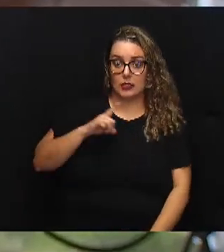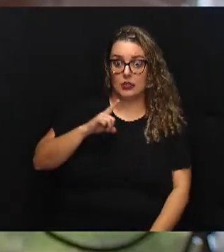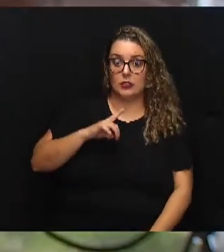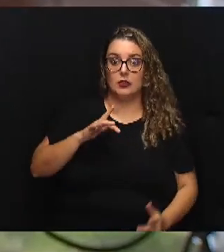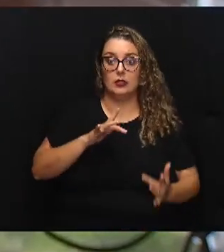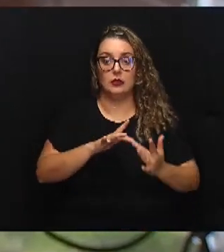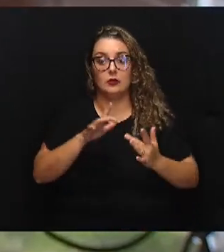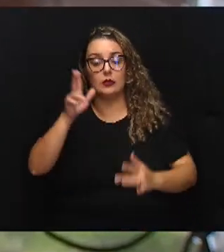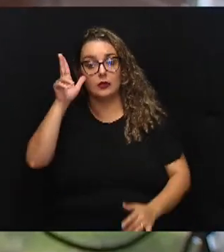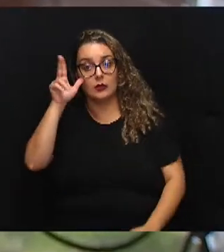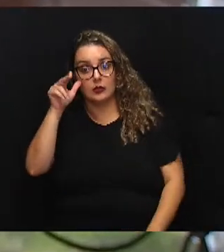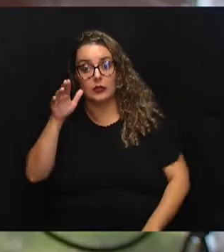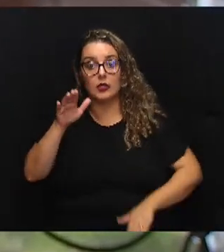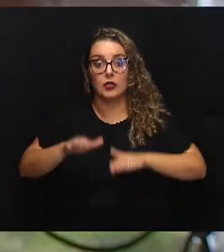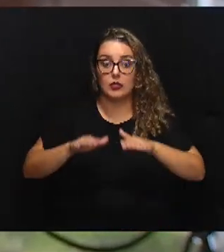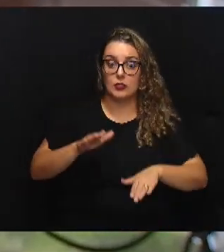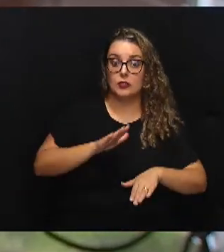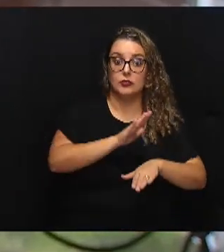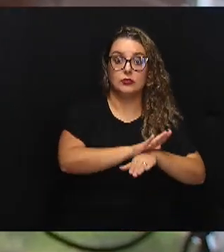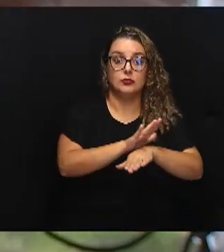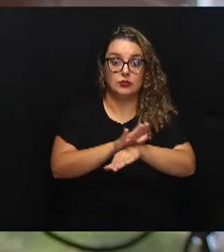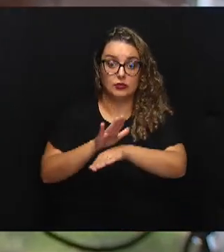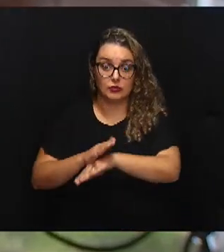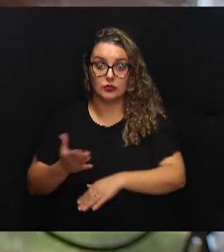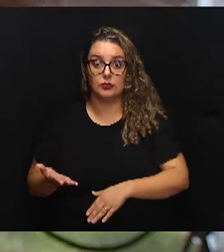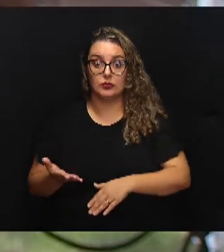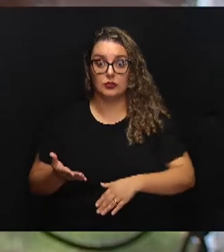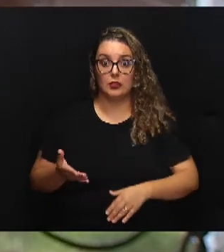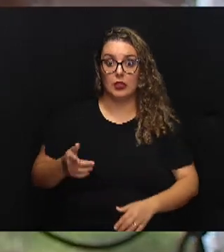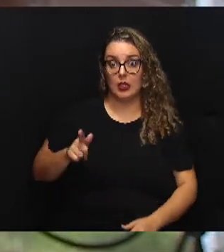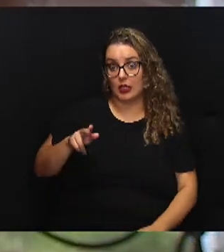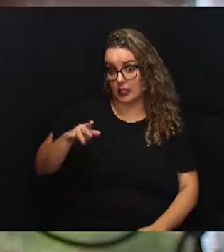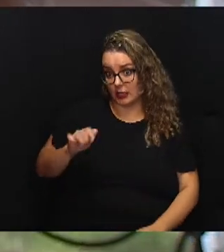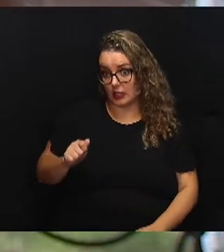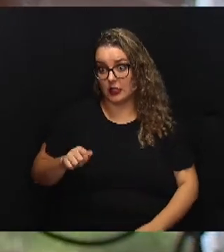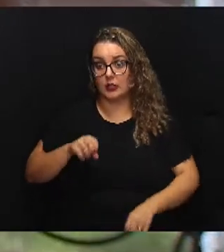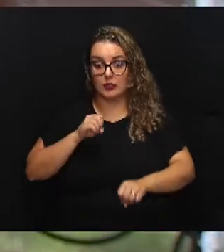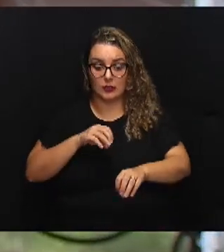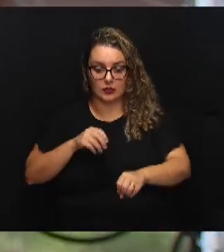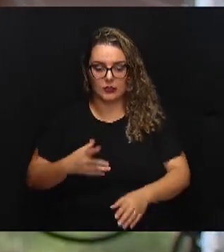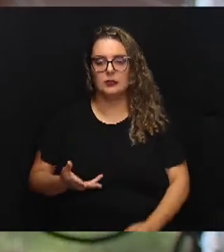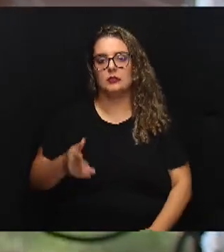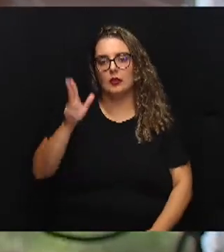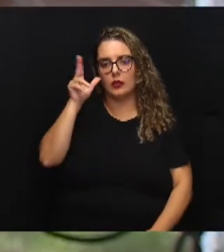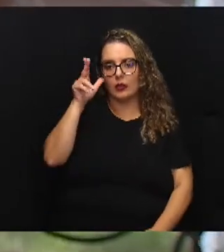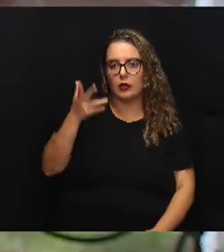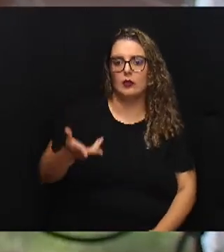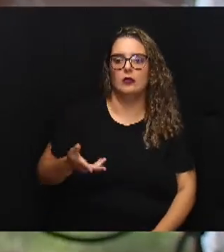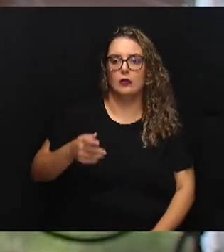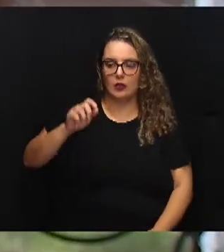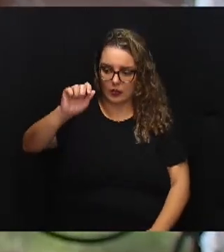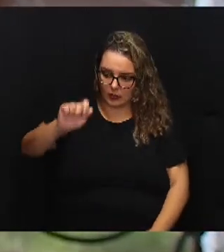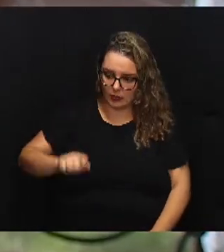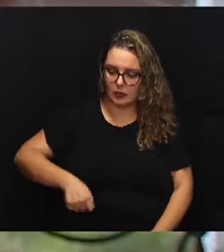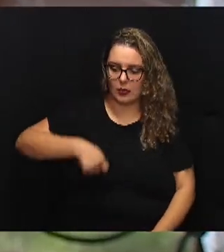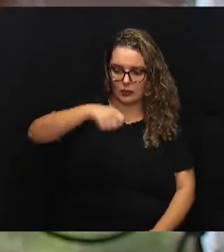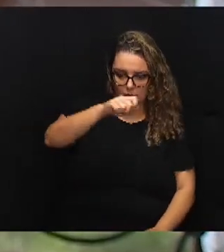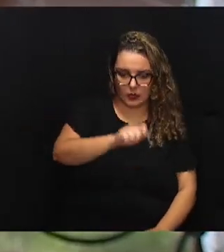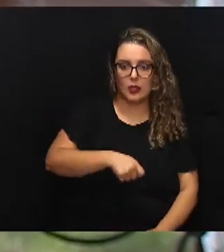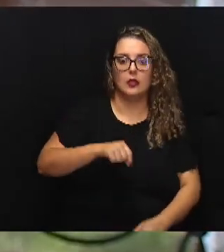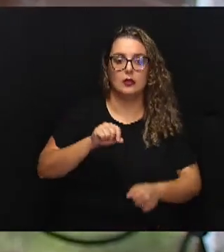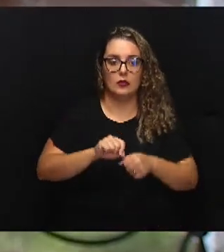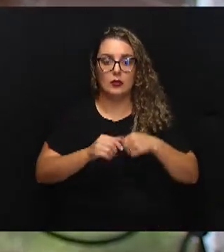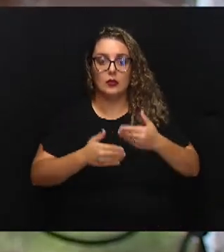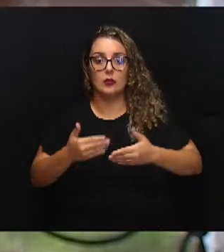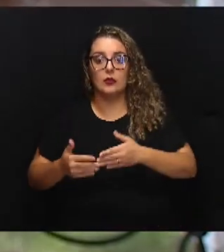com o cavalo, às vezes ela já ajuda até a guia, o condutor, a encilhar esse cavalo, passar um pente e tudo mais, e a gente faz o processo